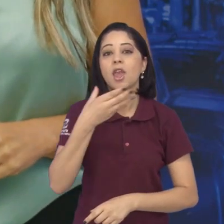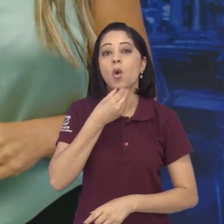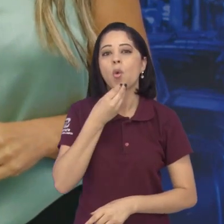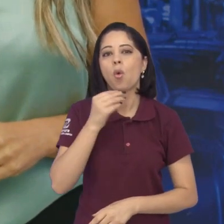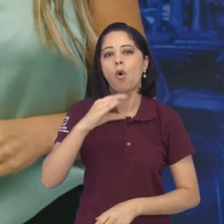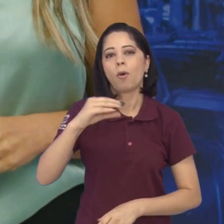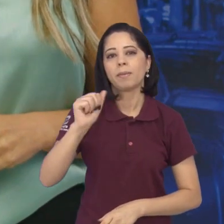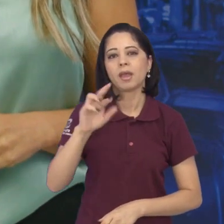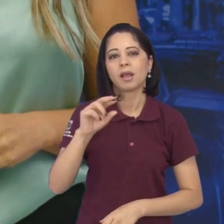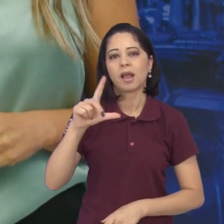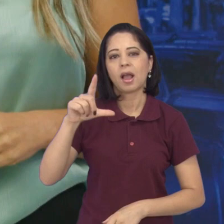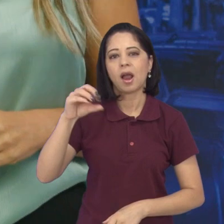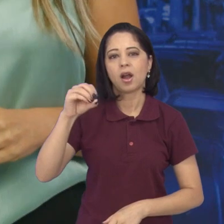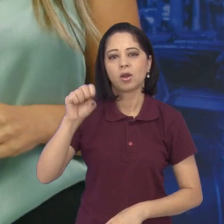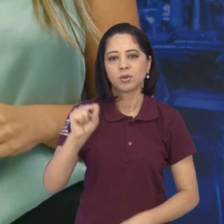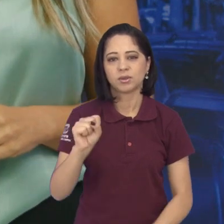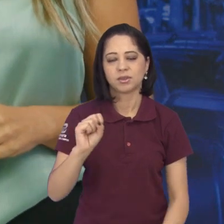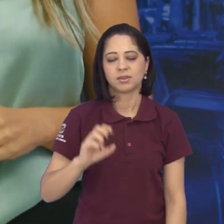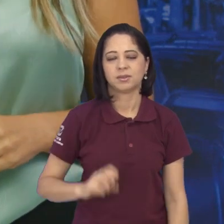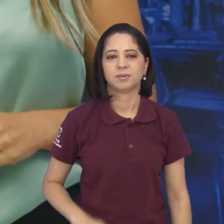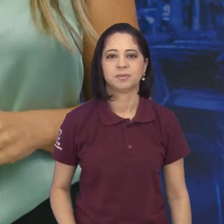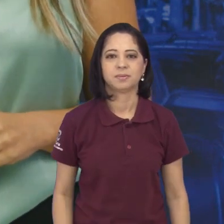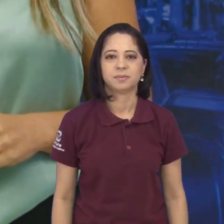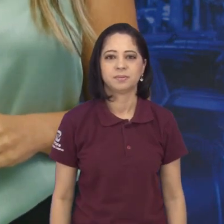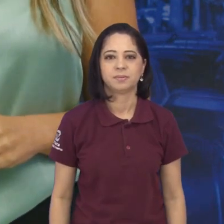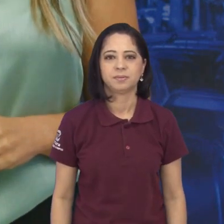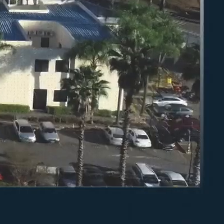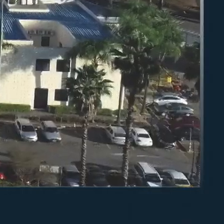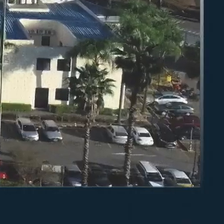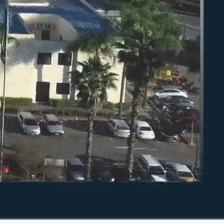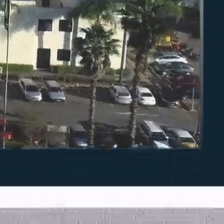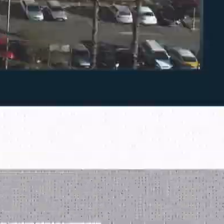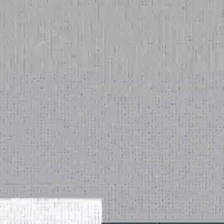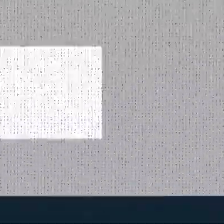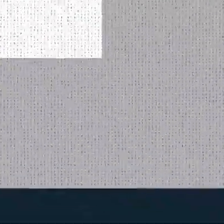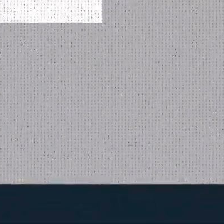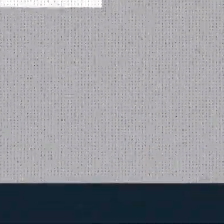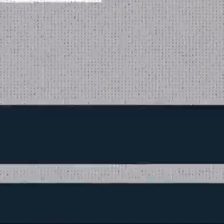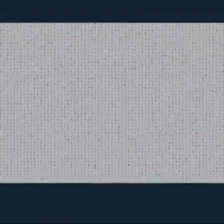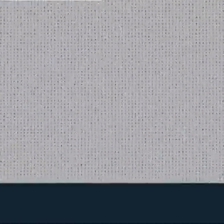conhecer a história de Carlos Sattelmayer. É daqui a pouco.